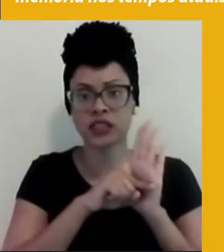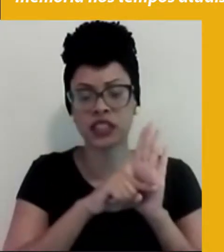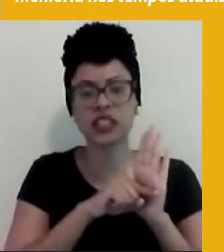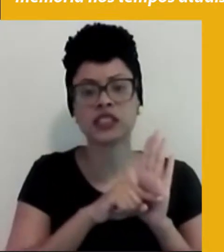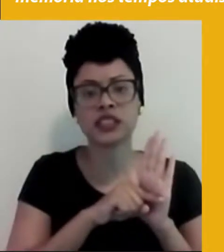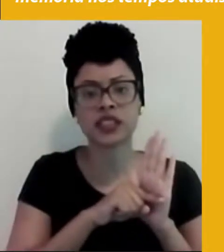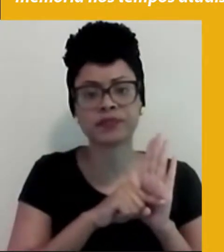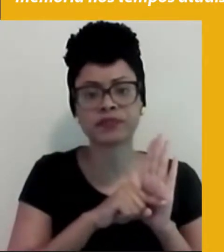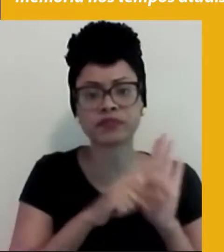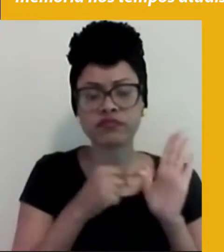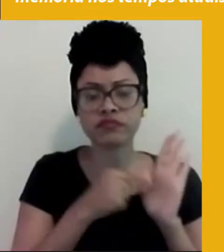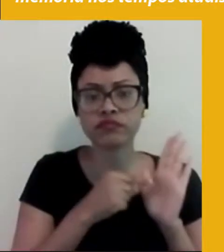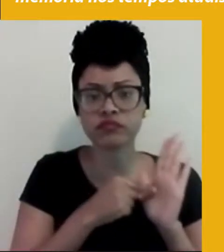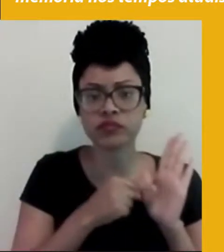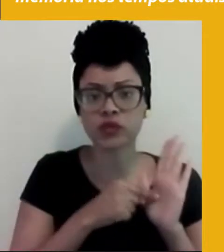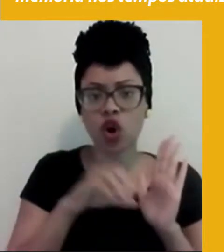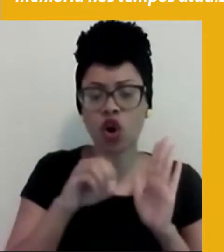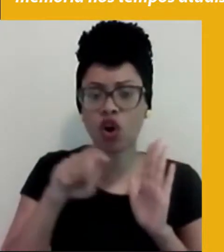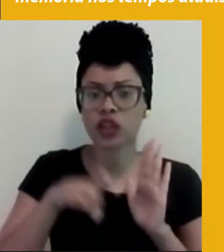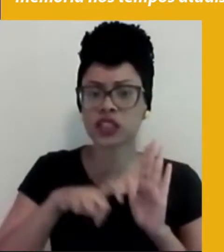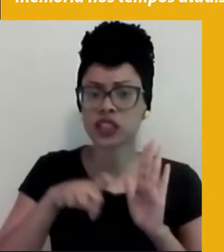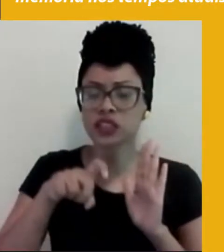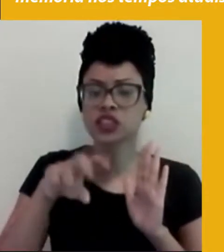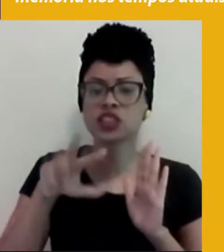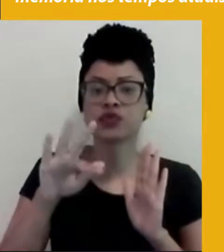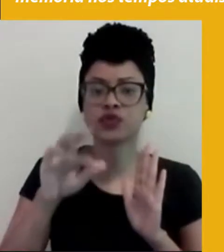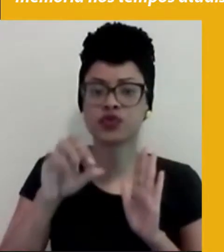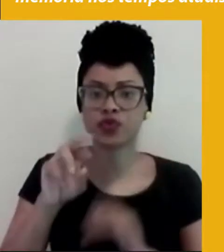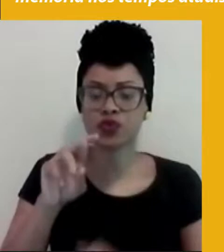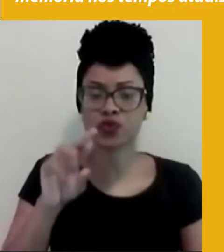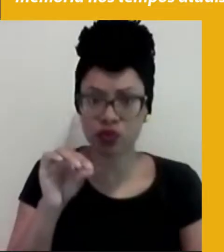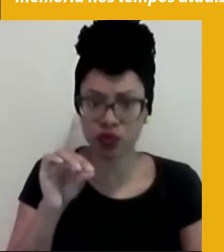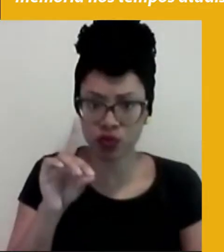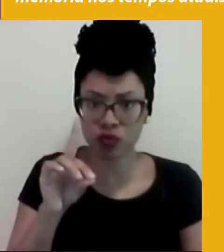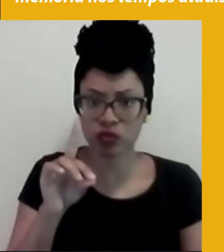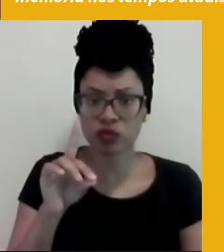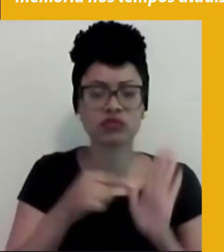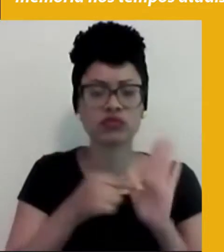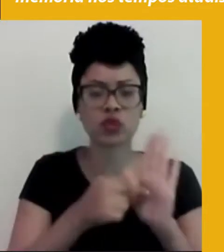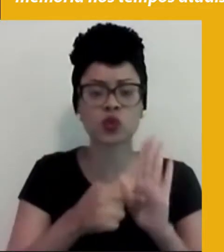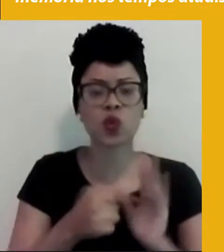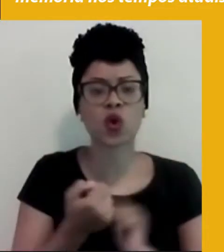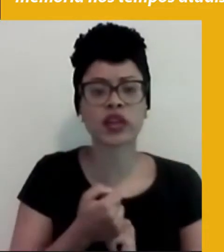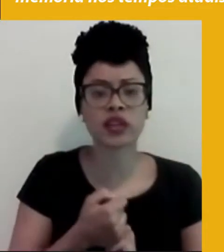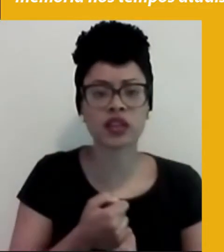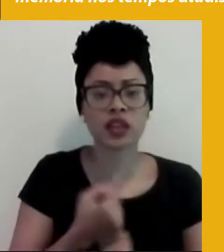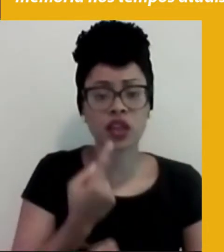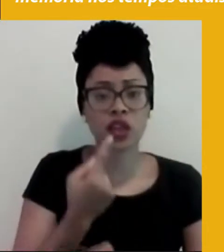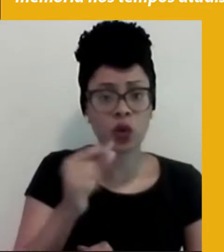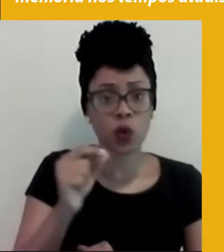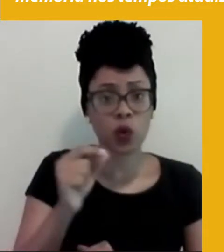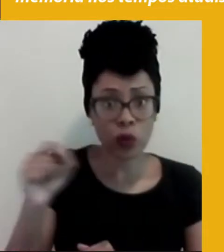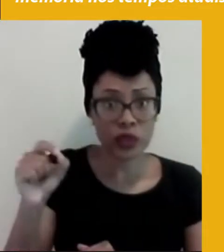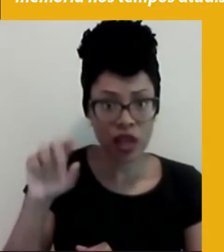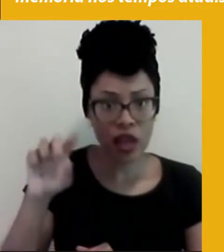passados 9 meses do início da pandemia, os mil mais ricos do mundo já tinham recuperado suas